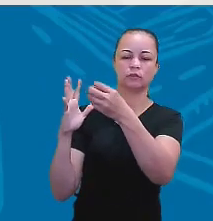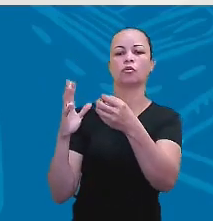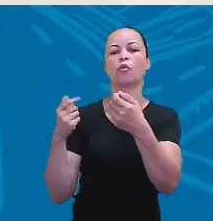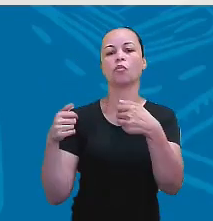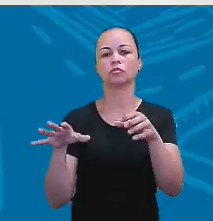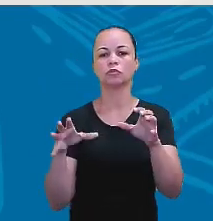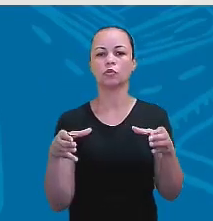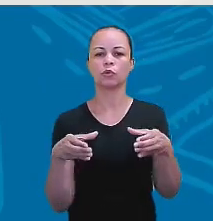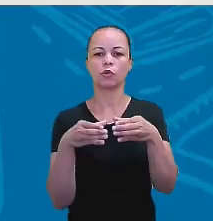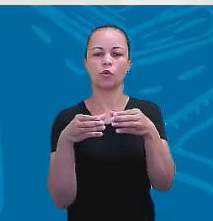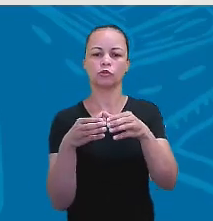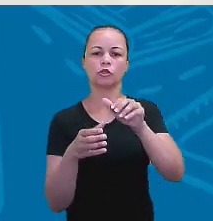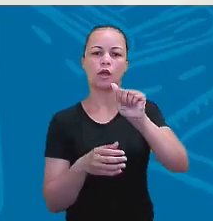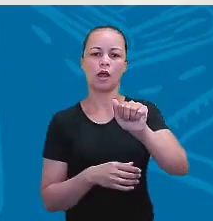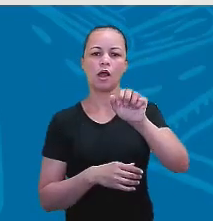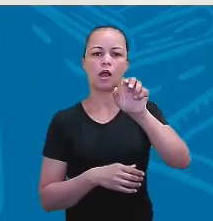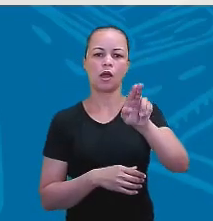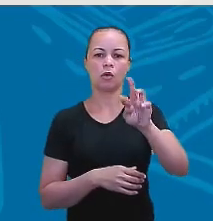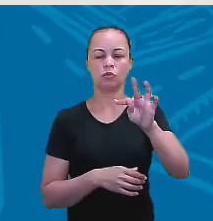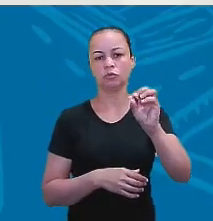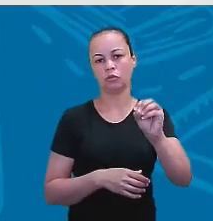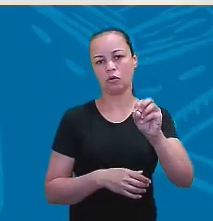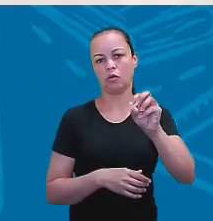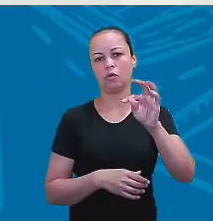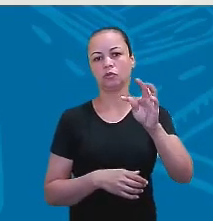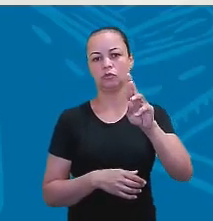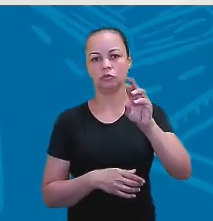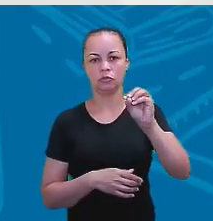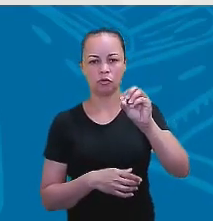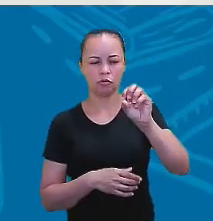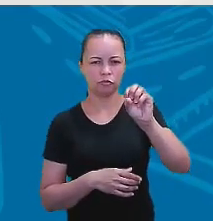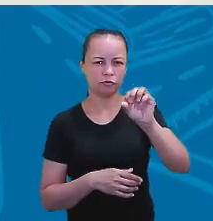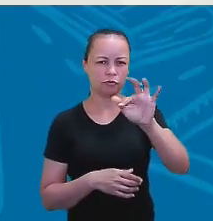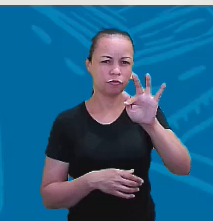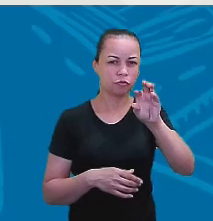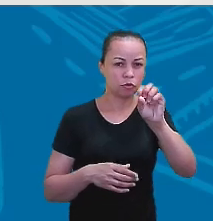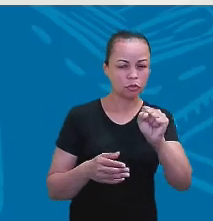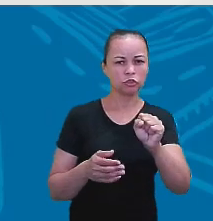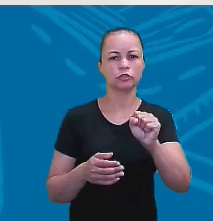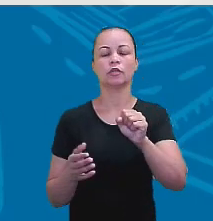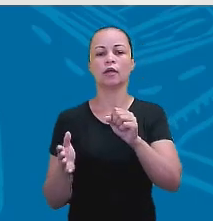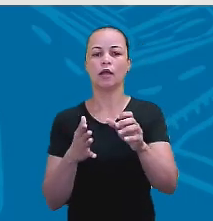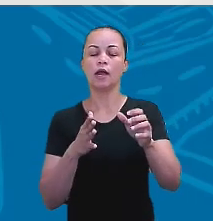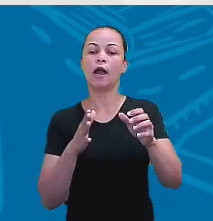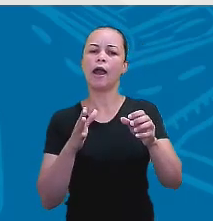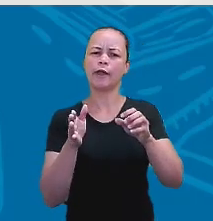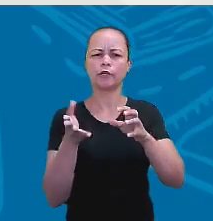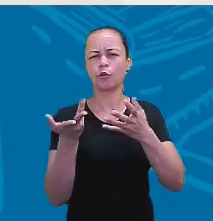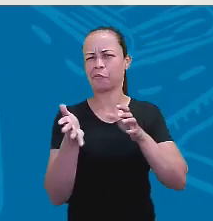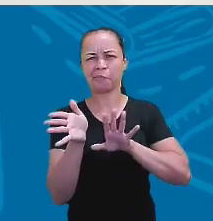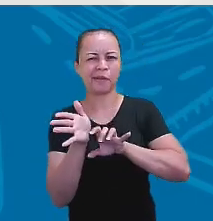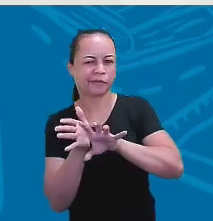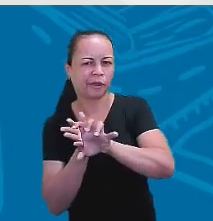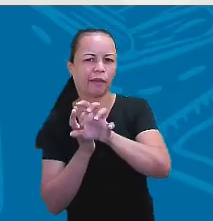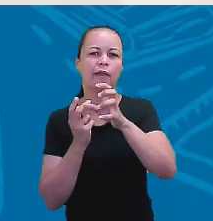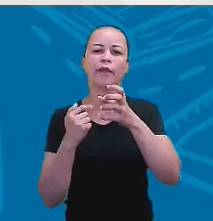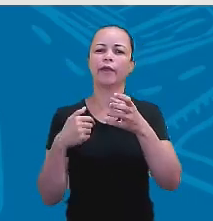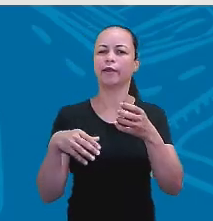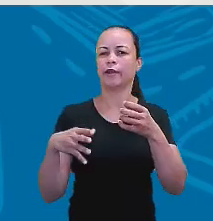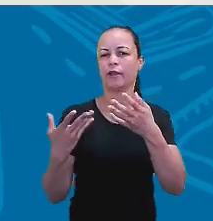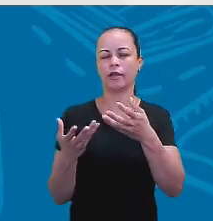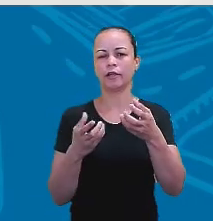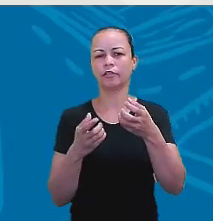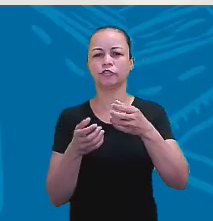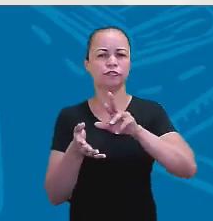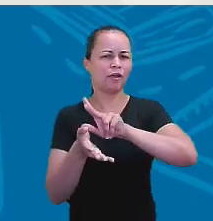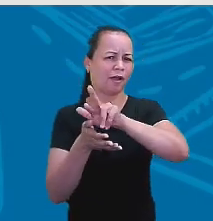autótrofos, autotróficos, vegetais, cianobactérias e algas. É comum aonde, gente? Justamente nas células vegetais